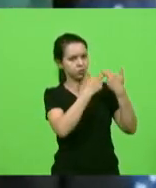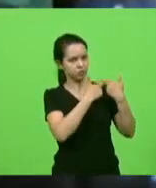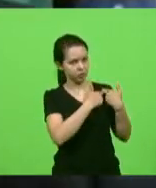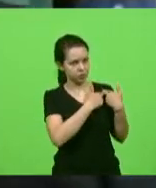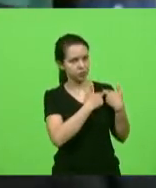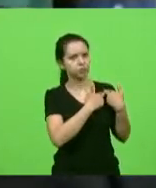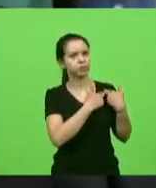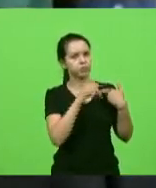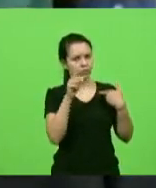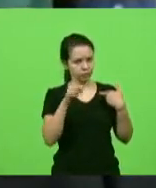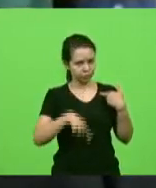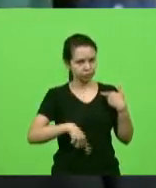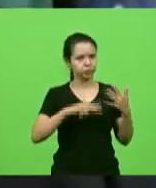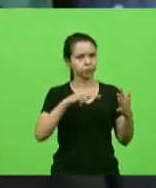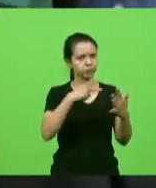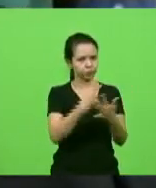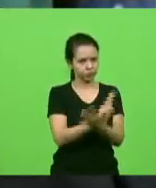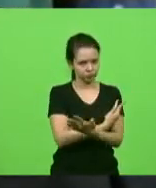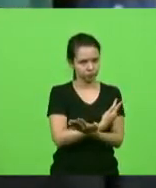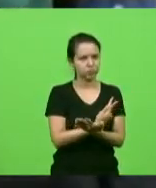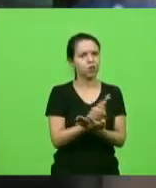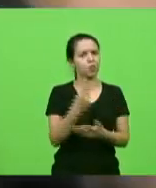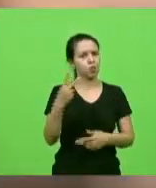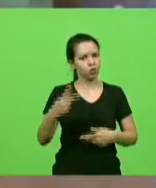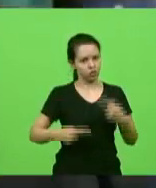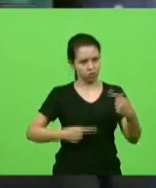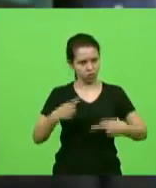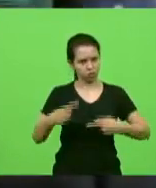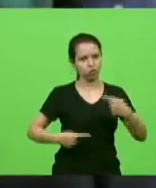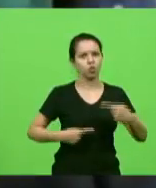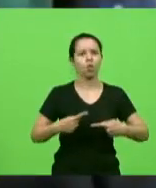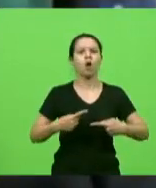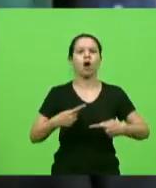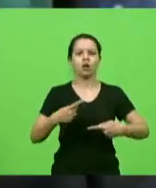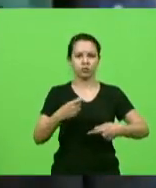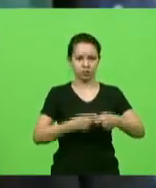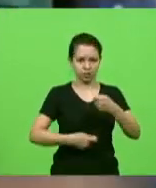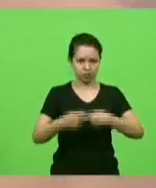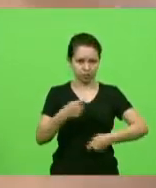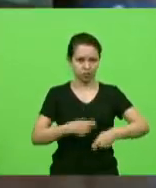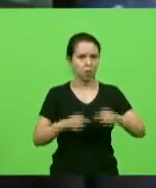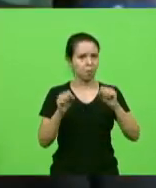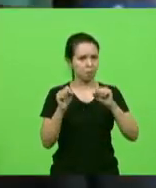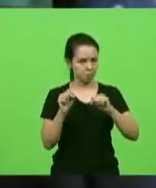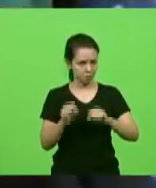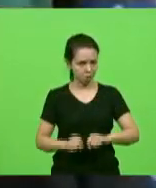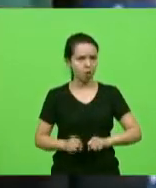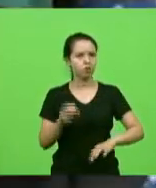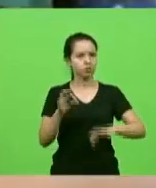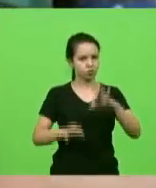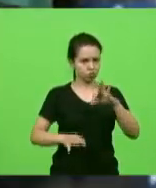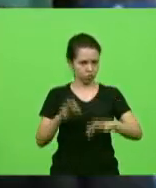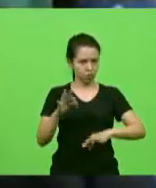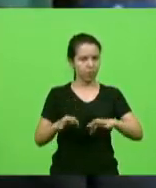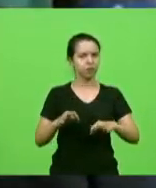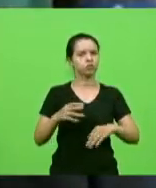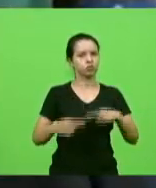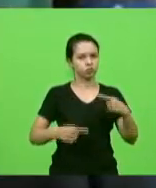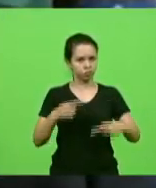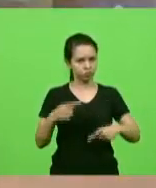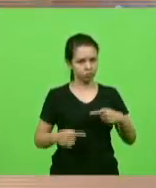seja infrações político-administrativas sujeitas a um julgamento de índole política é